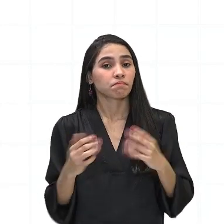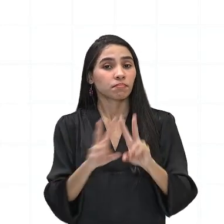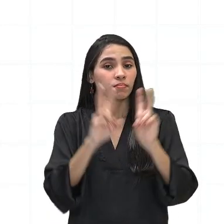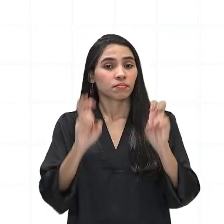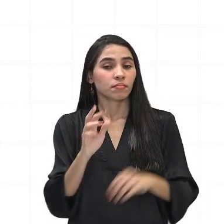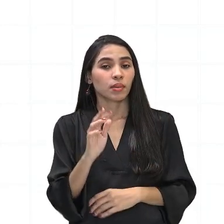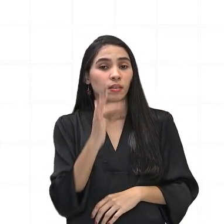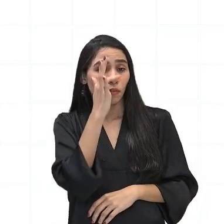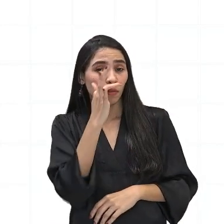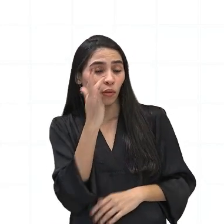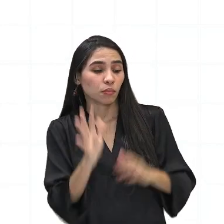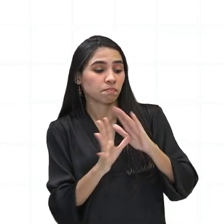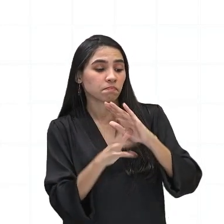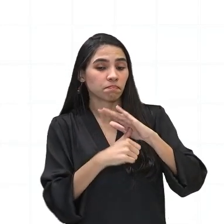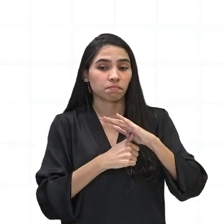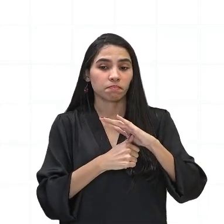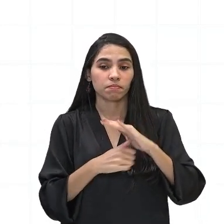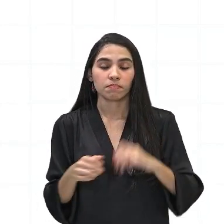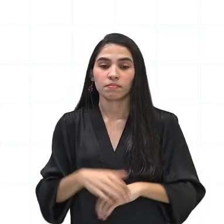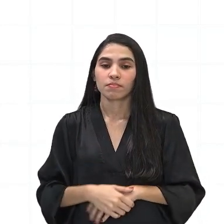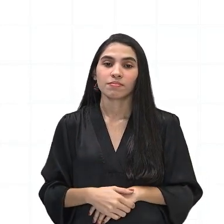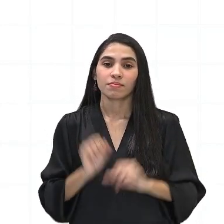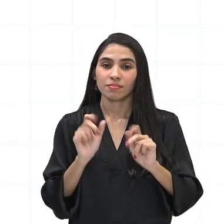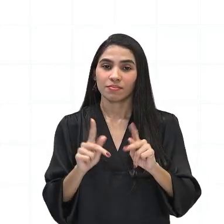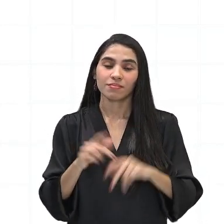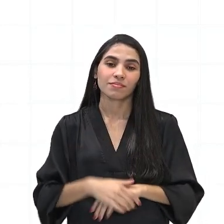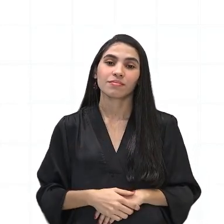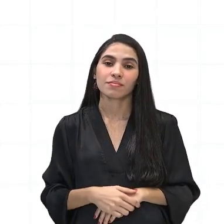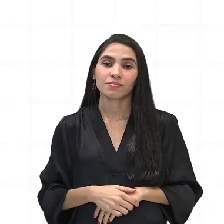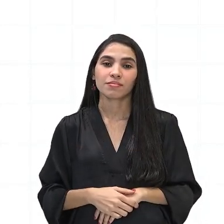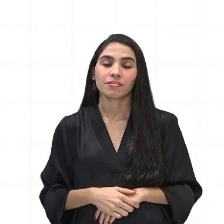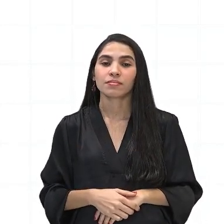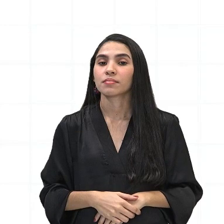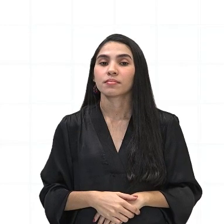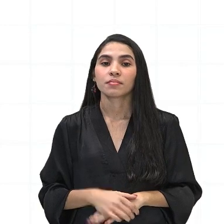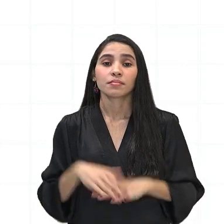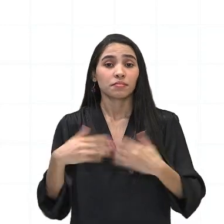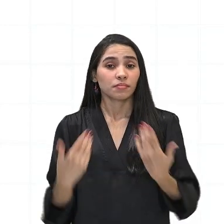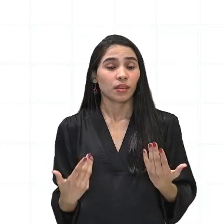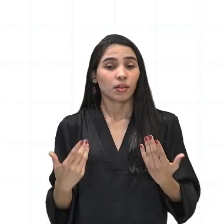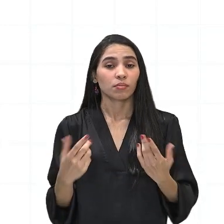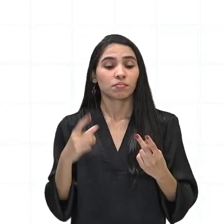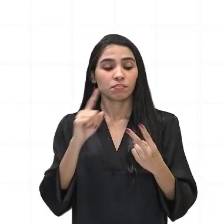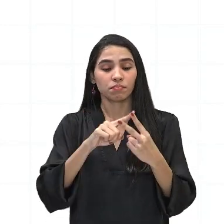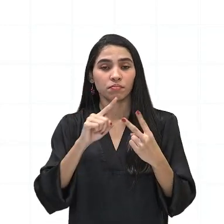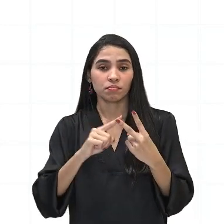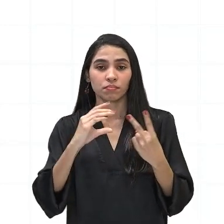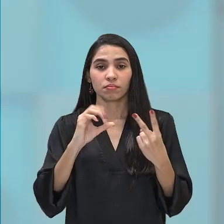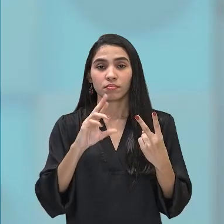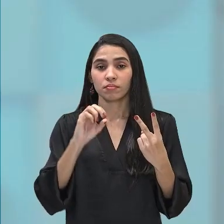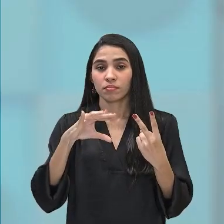se passar por alguns dias? Mas ainda assim, é um tempo curto ali de alguns poucos momentos que